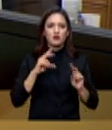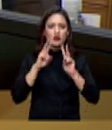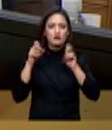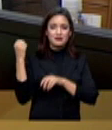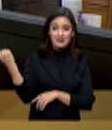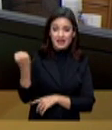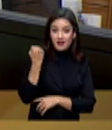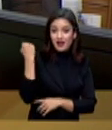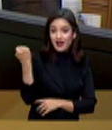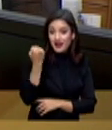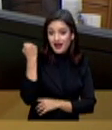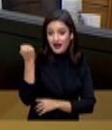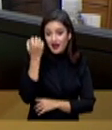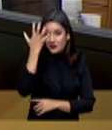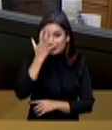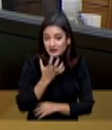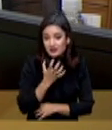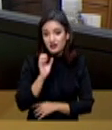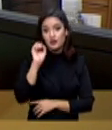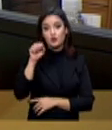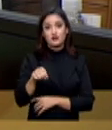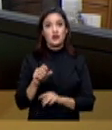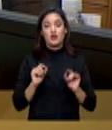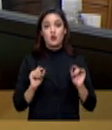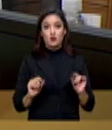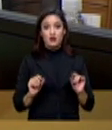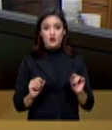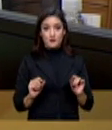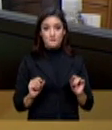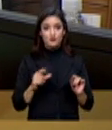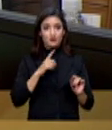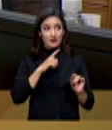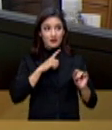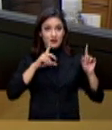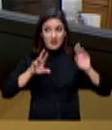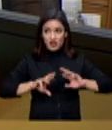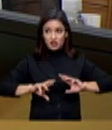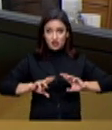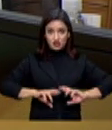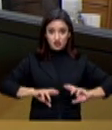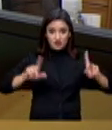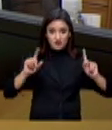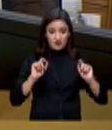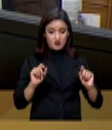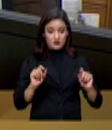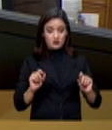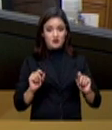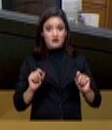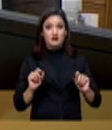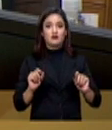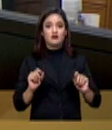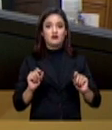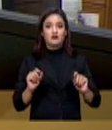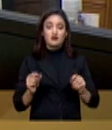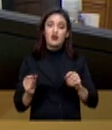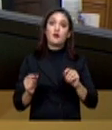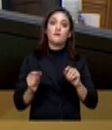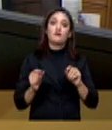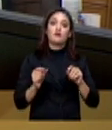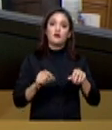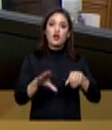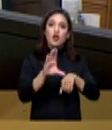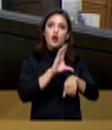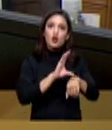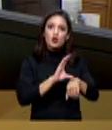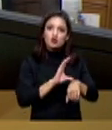auto-evidente a distinção todavia quanto adequação condicional da solução